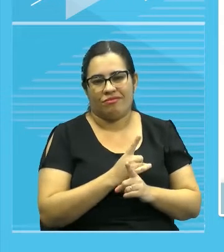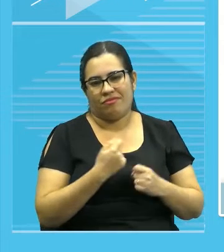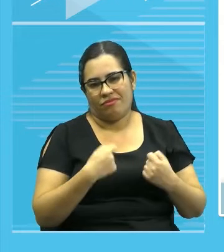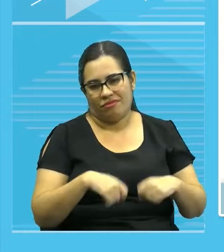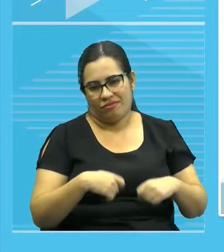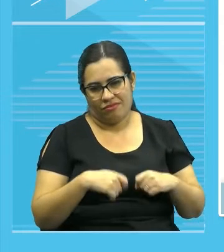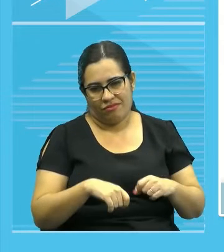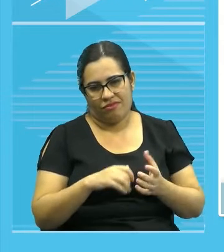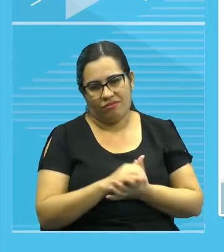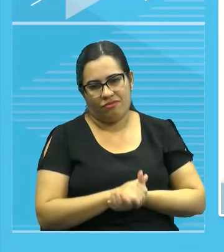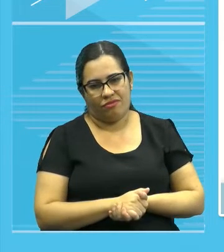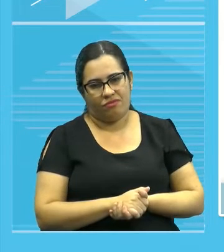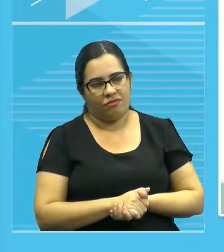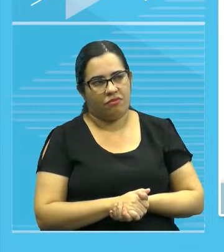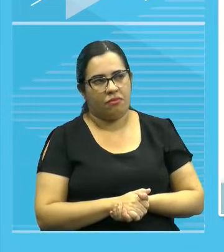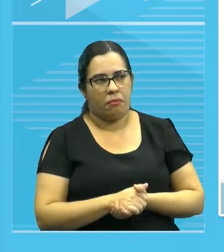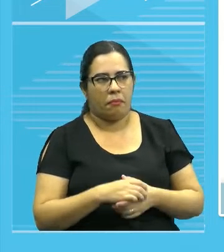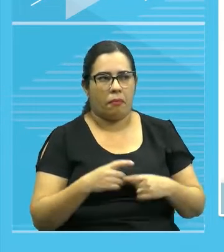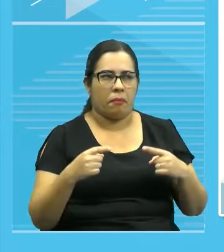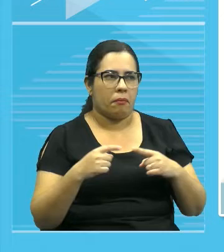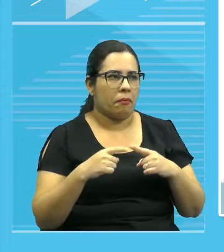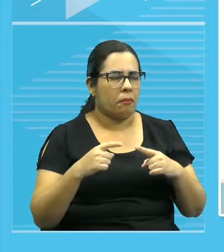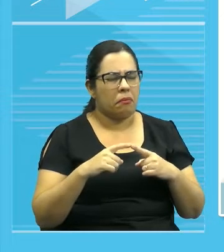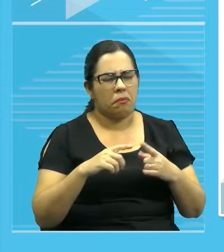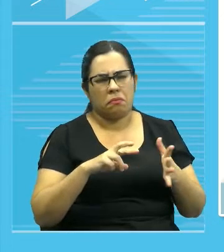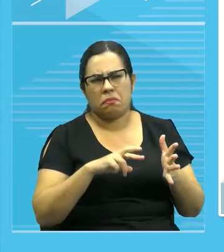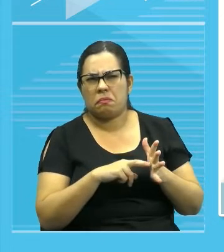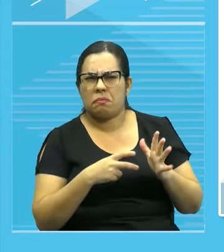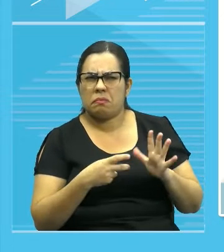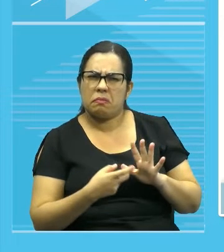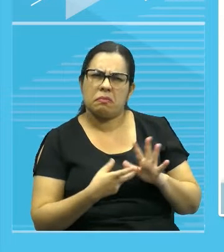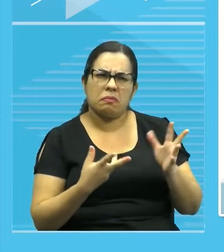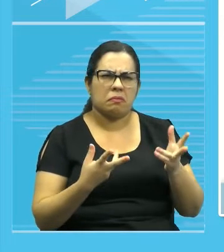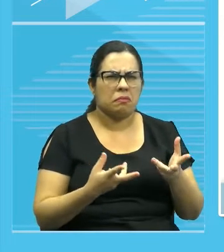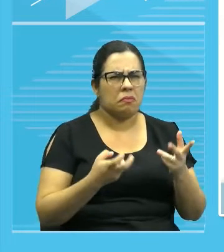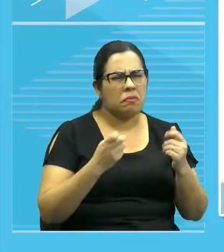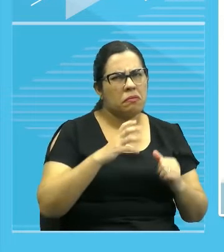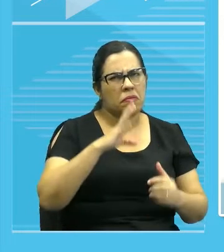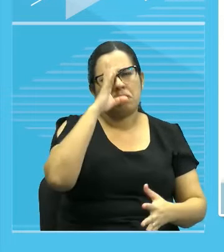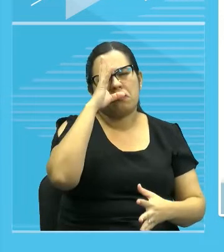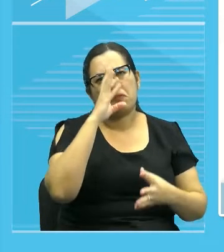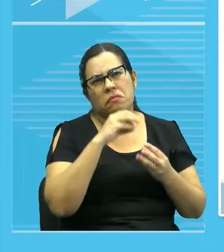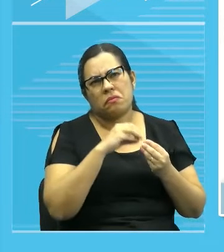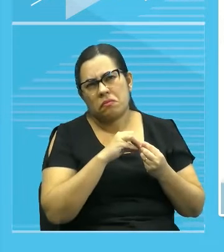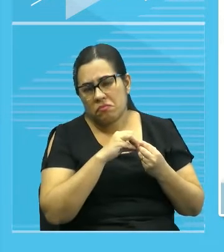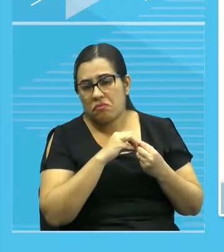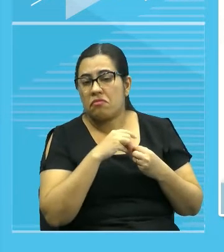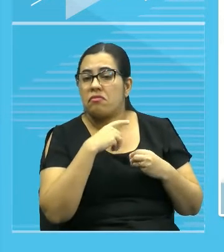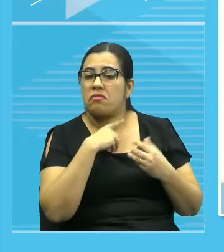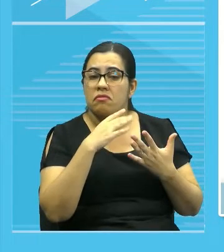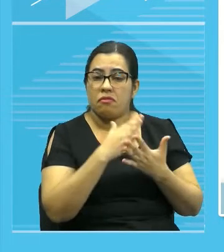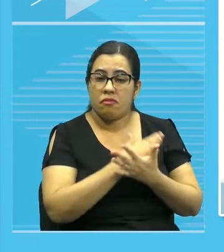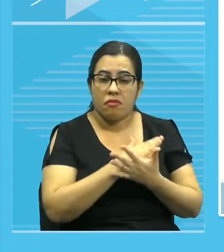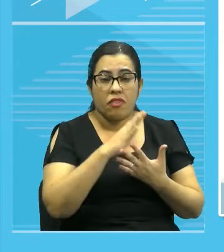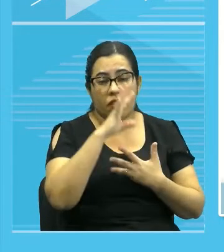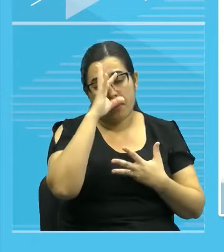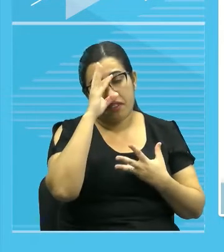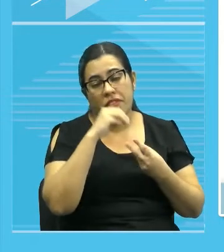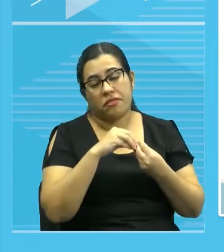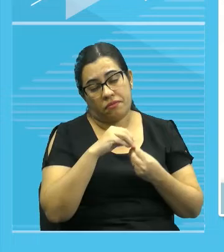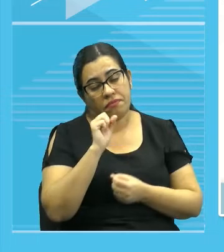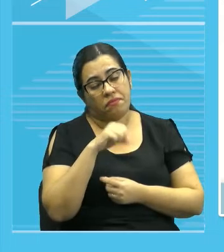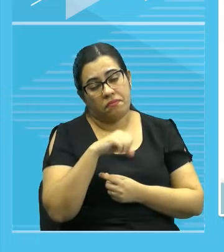que estar lá no texto não é uma questão de inferência de dedução tem questão de dedução se deduz